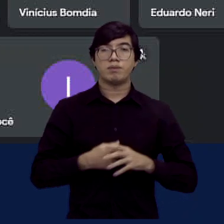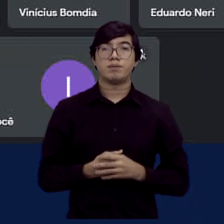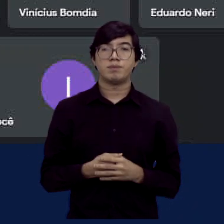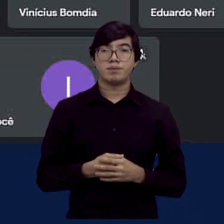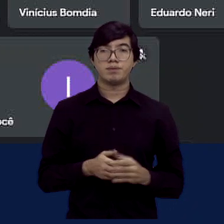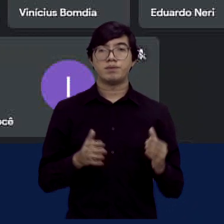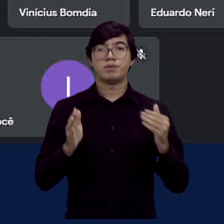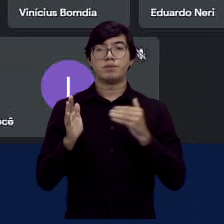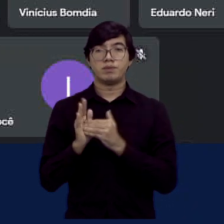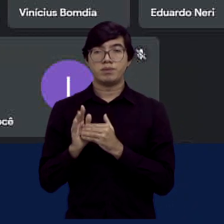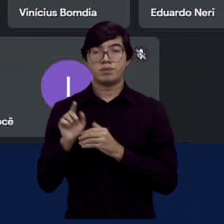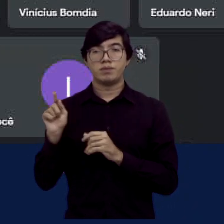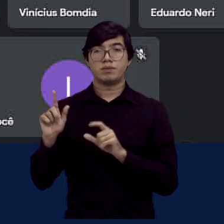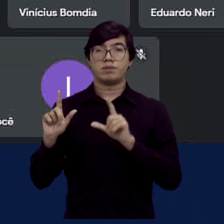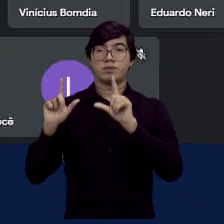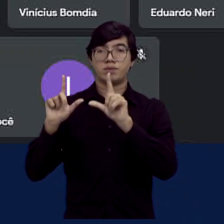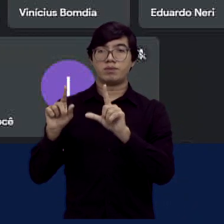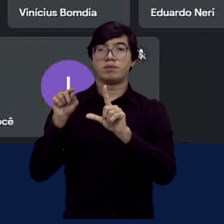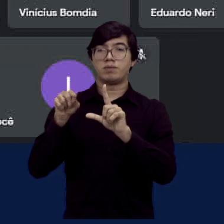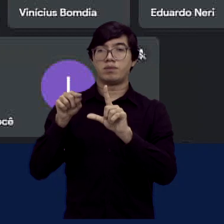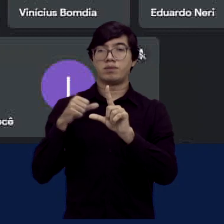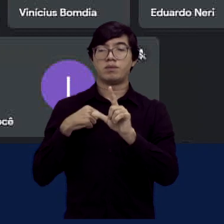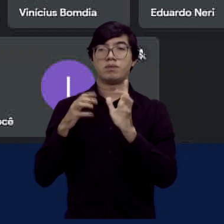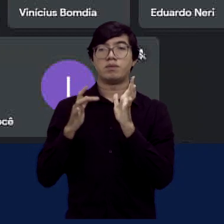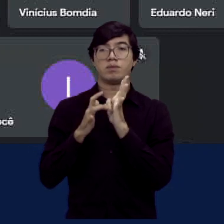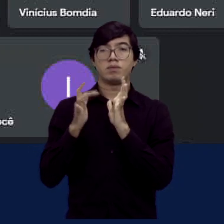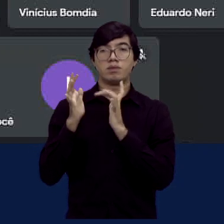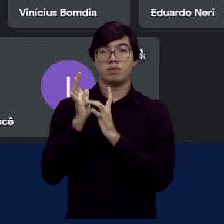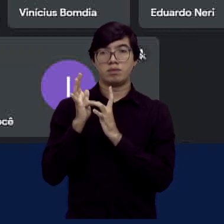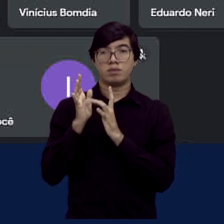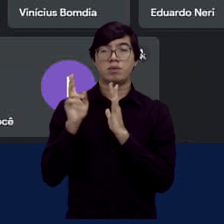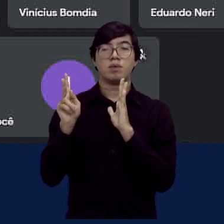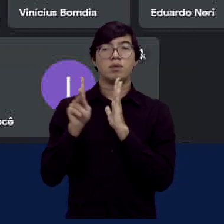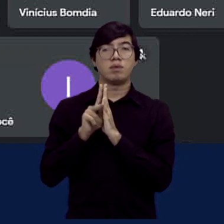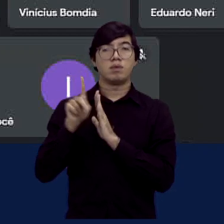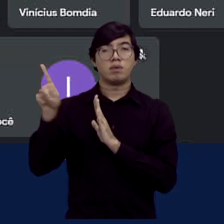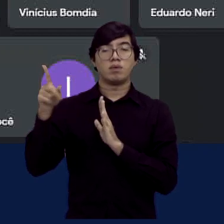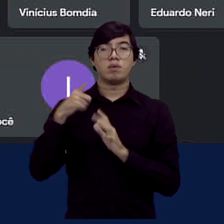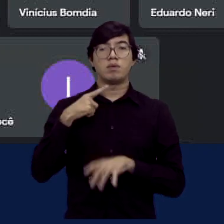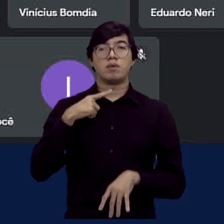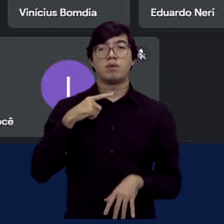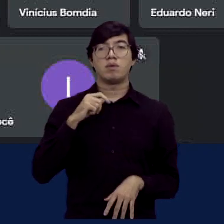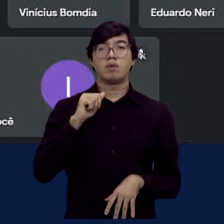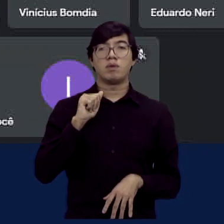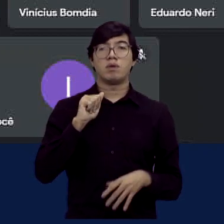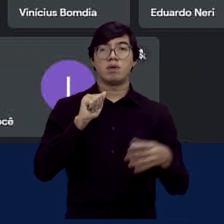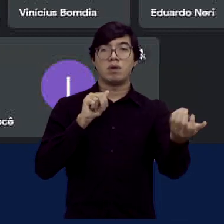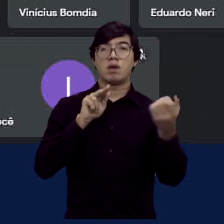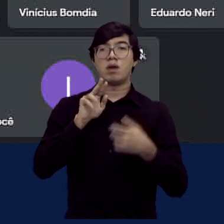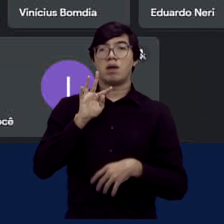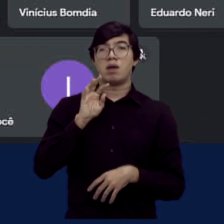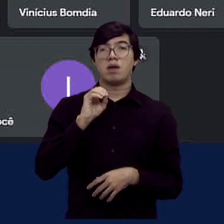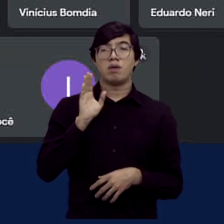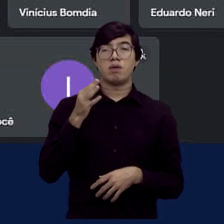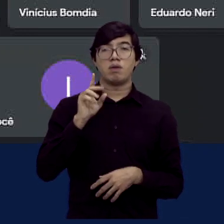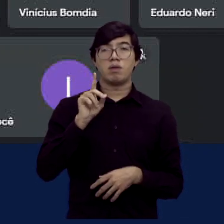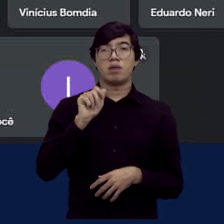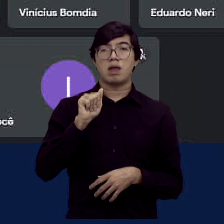as referências vão entender, esse é o Jesus Cristo do Alto da Compadecida, né? Uma imagem que eu tento remeter, que é um Jesus